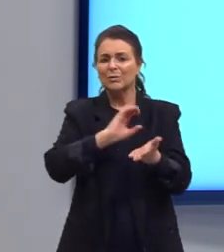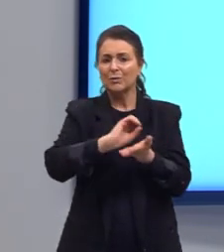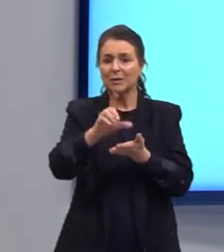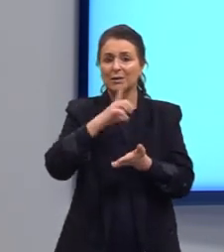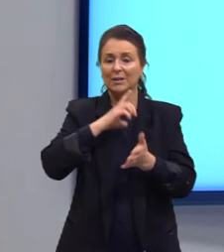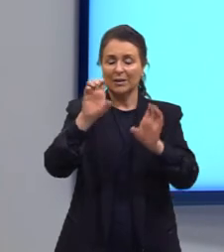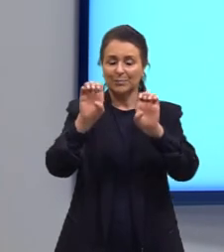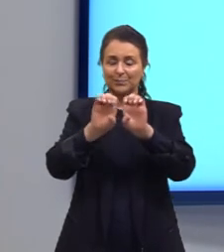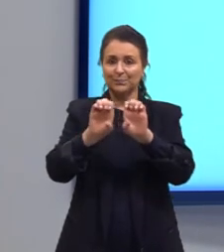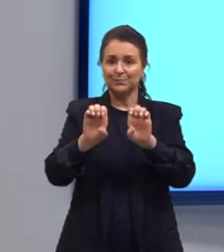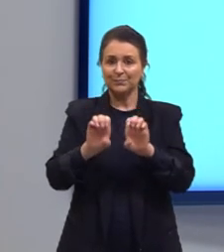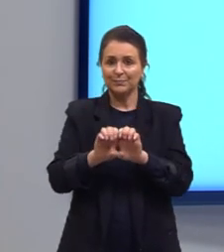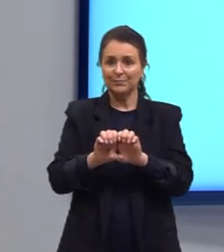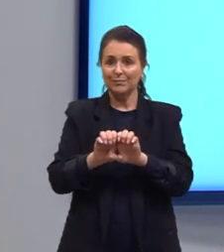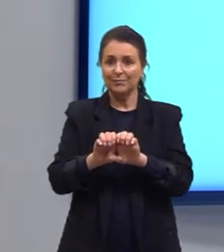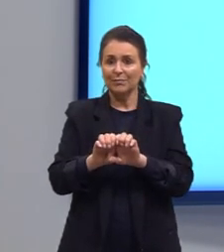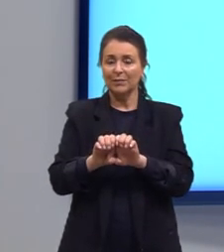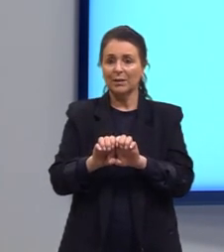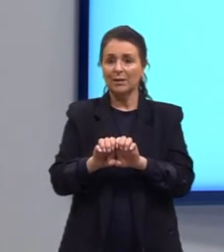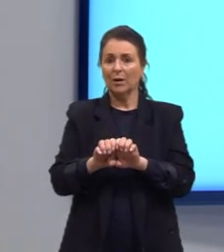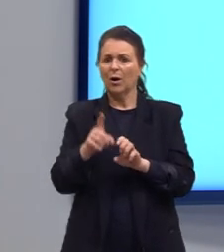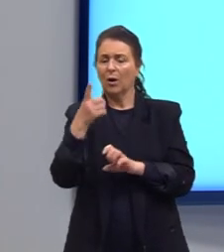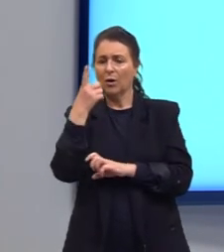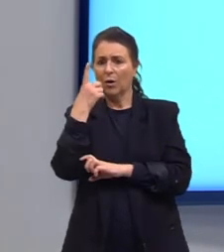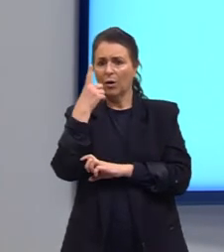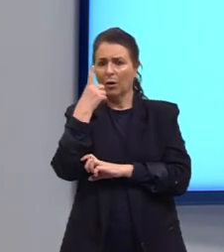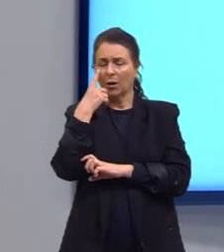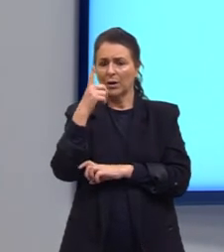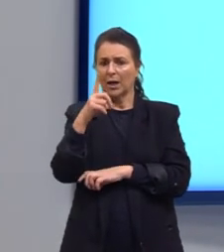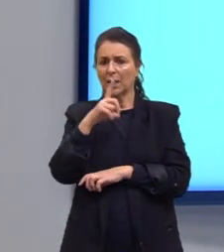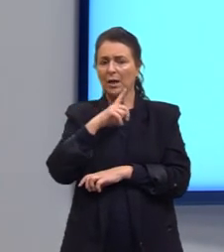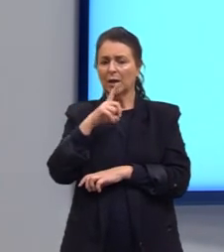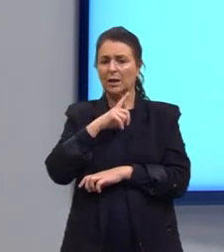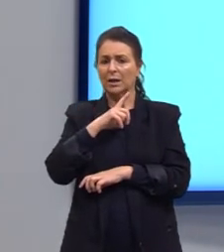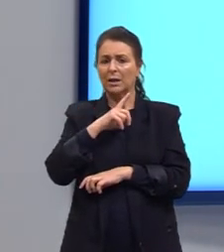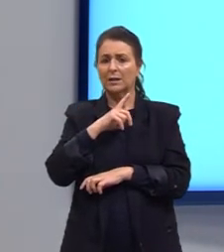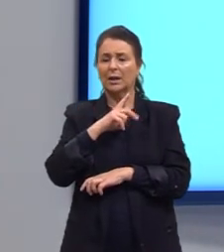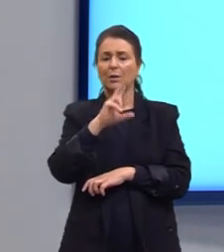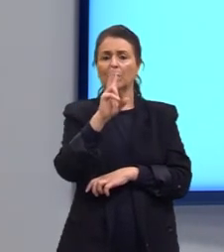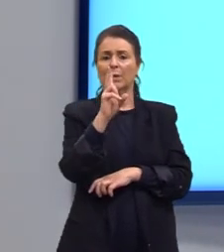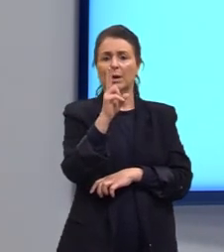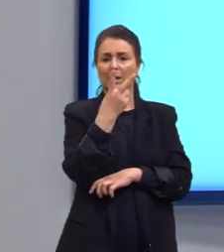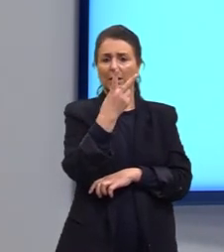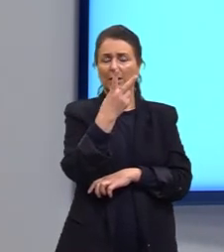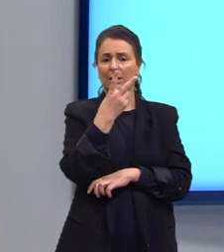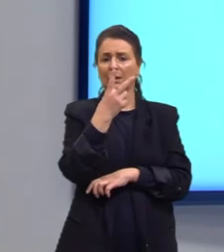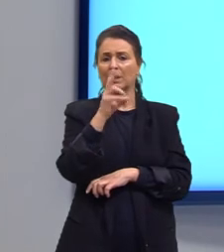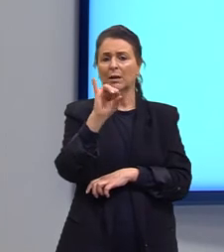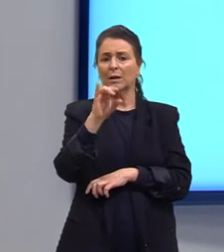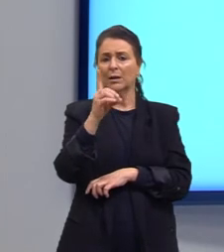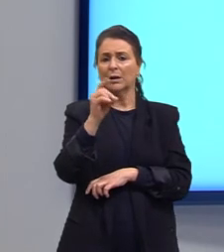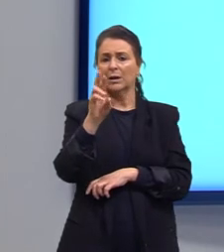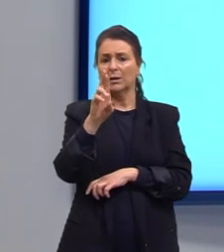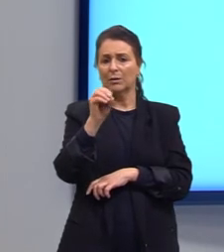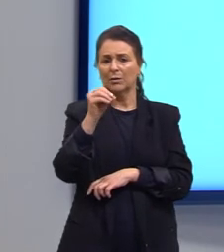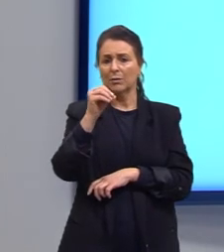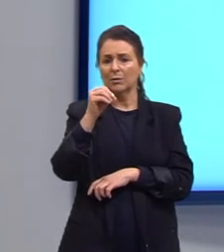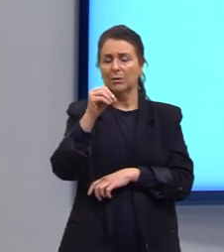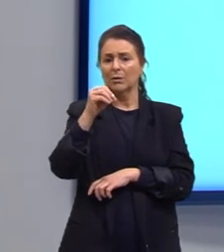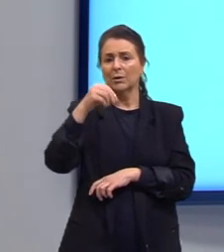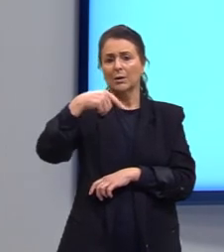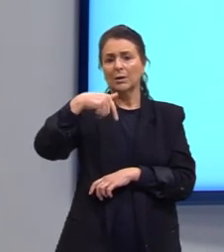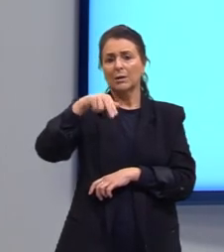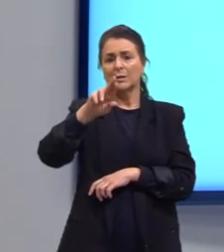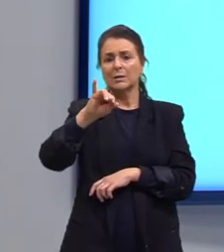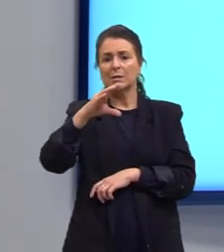nessa estrutura eu já vejo de cara que eu tenho uma hidroxila com uma carbonila quando eu tenho esses dois grupos